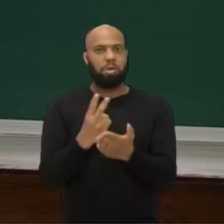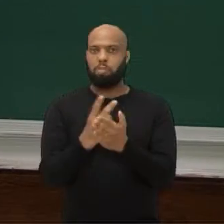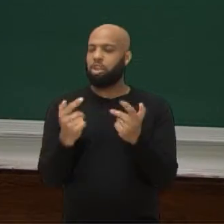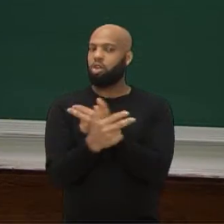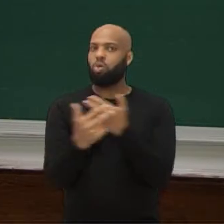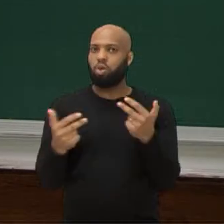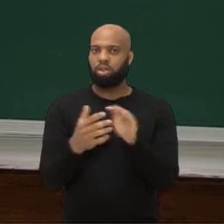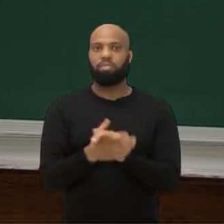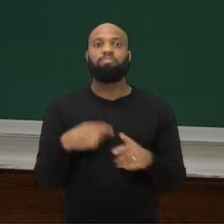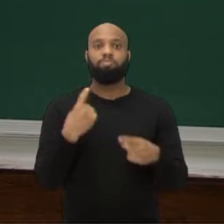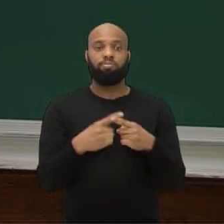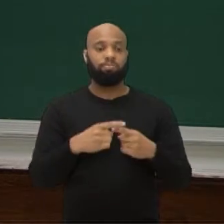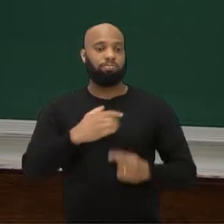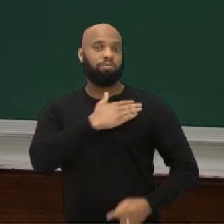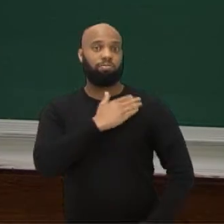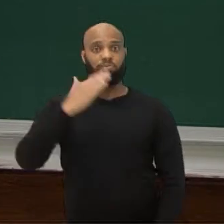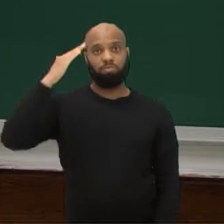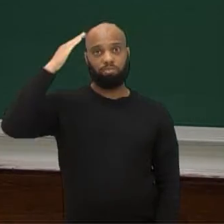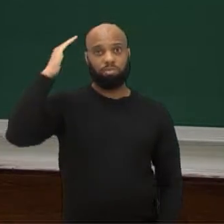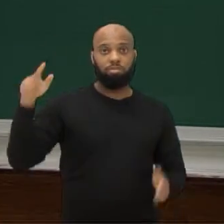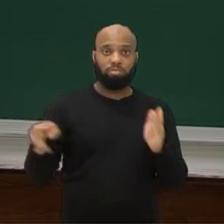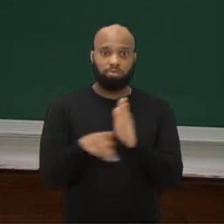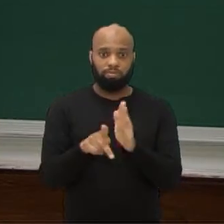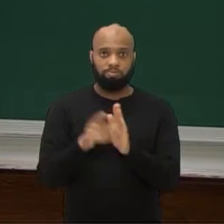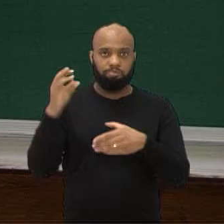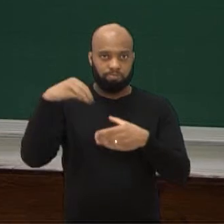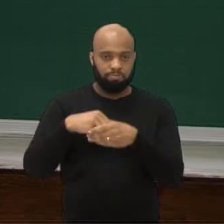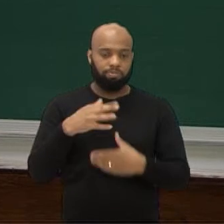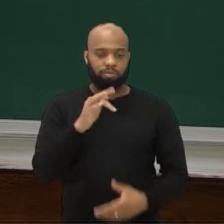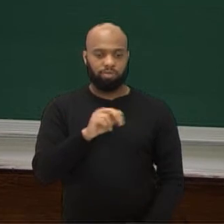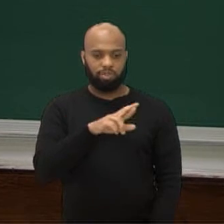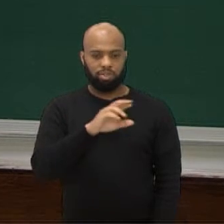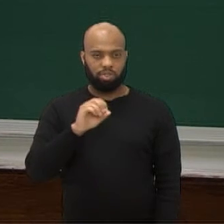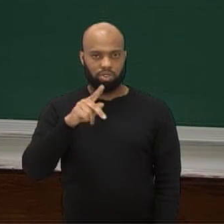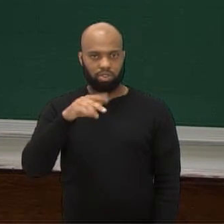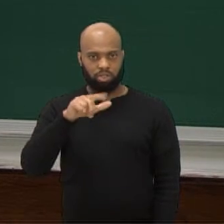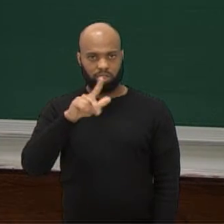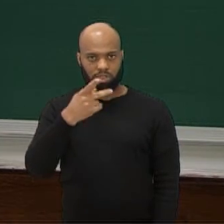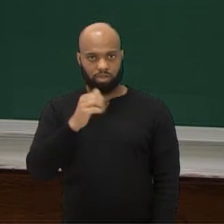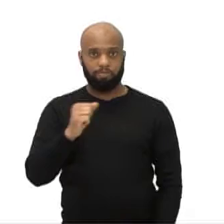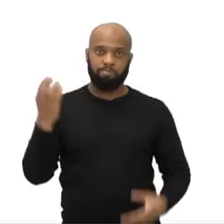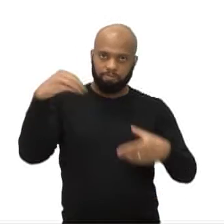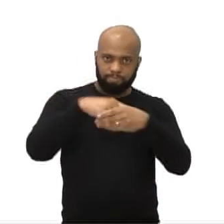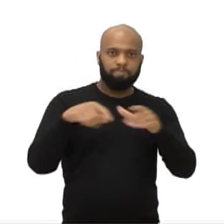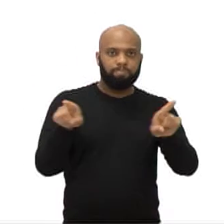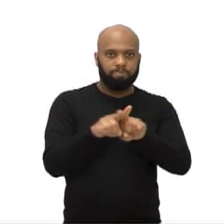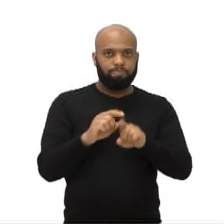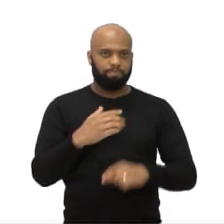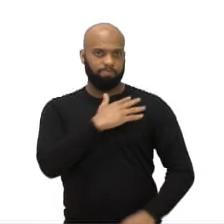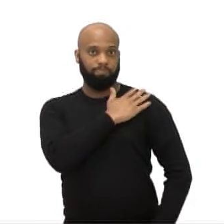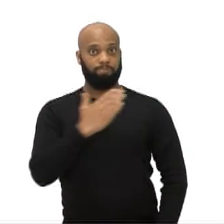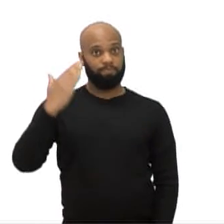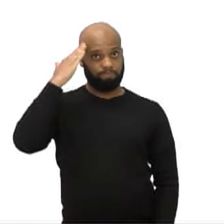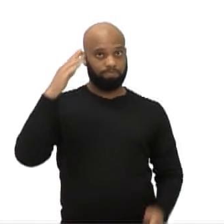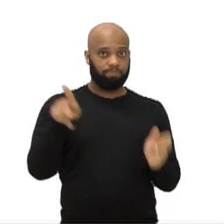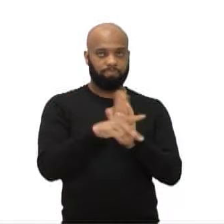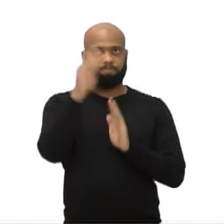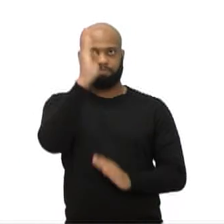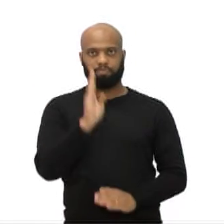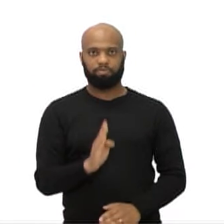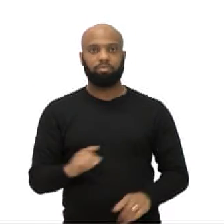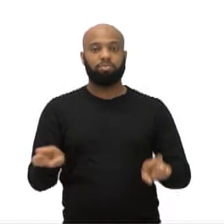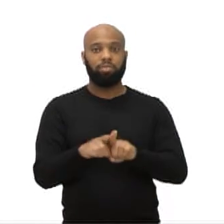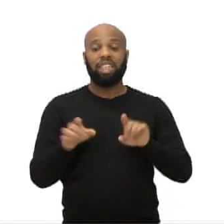soldados farroupilhas seriam incorporados ao exército brasileiro. E D. Libertação dos escravos que